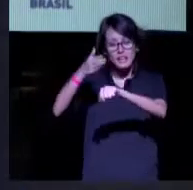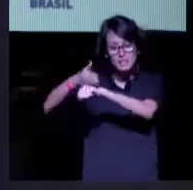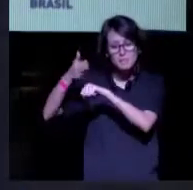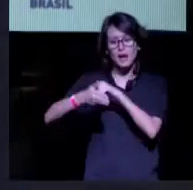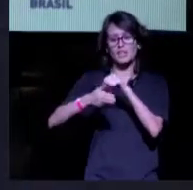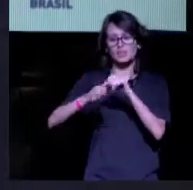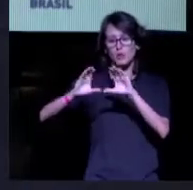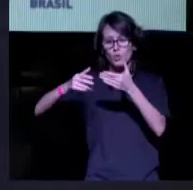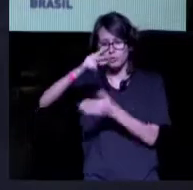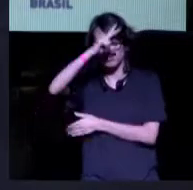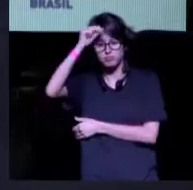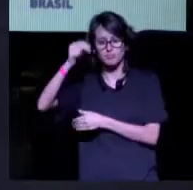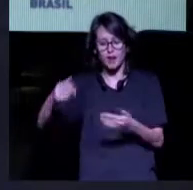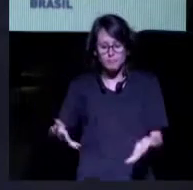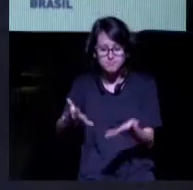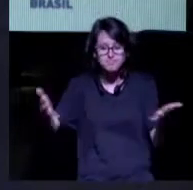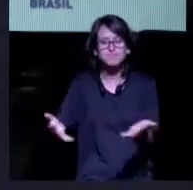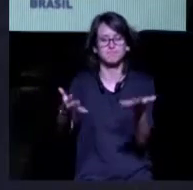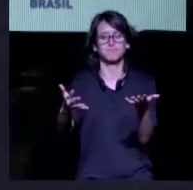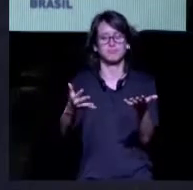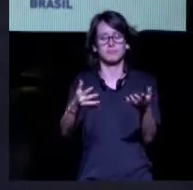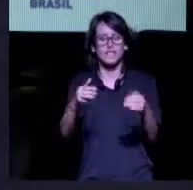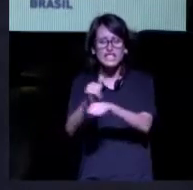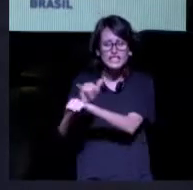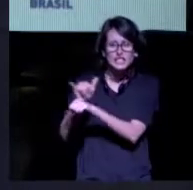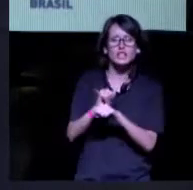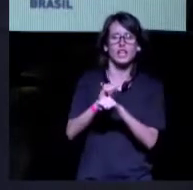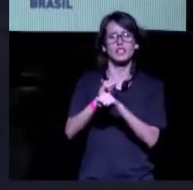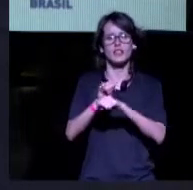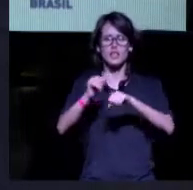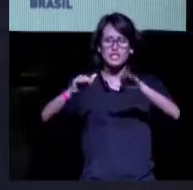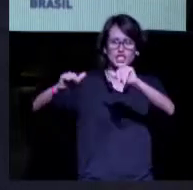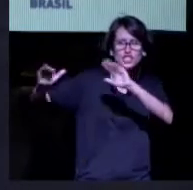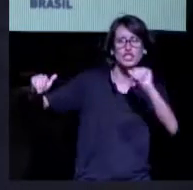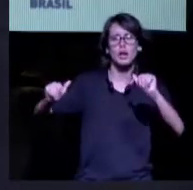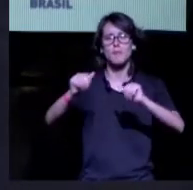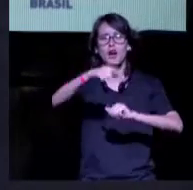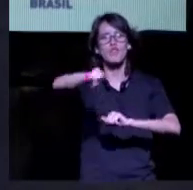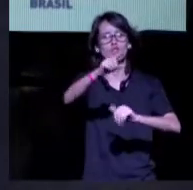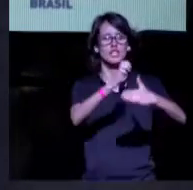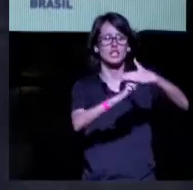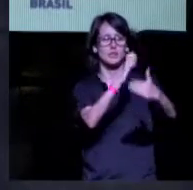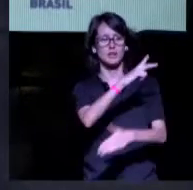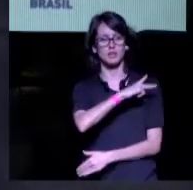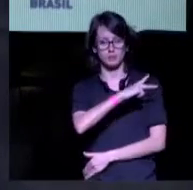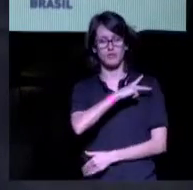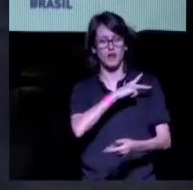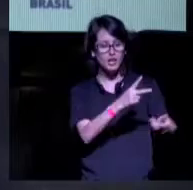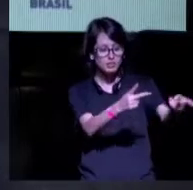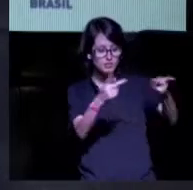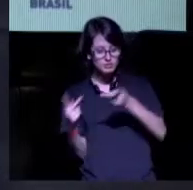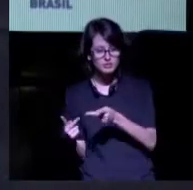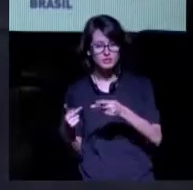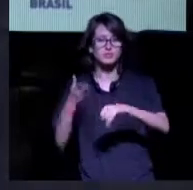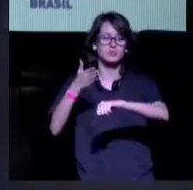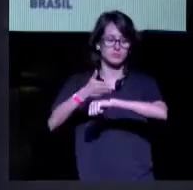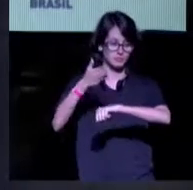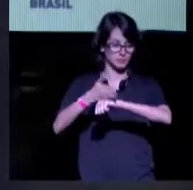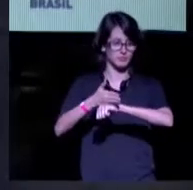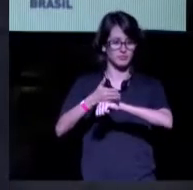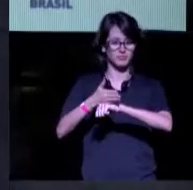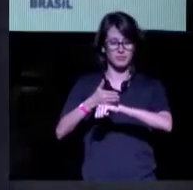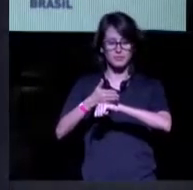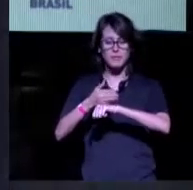para fomentar negócios aonde ele chama toda iniciativa privada do rio da região metropolitana do rio de janeiro pra